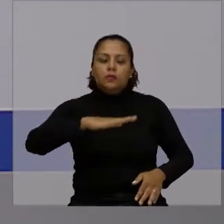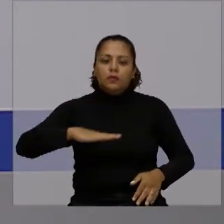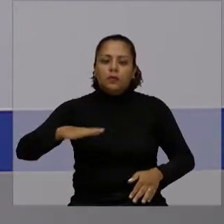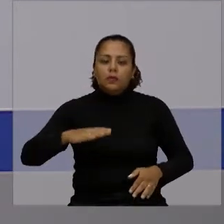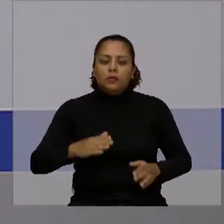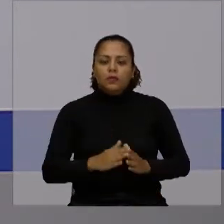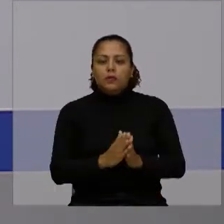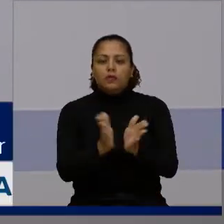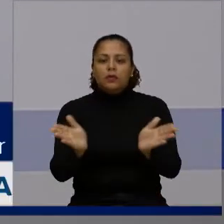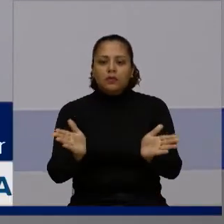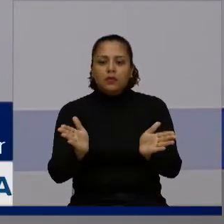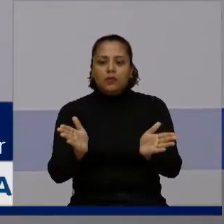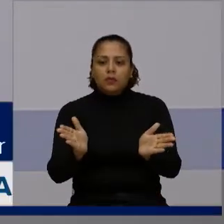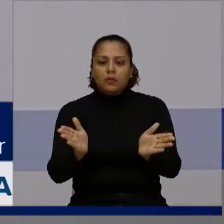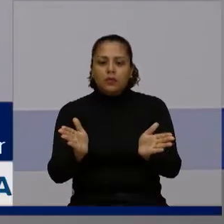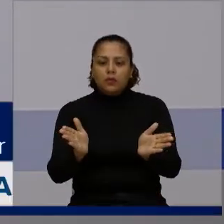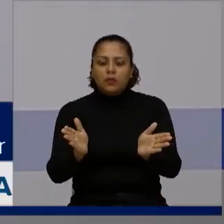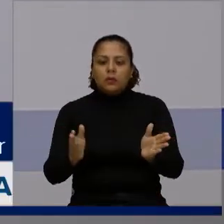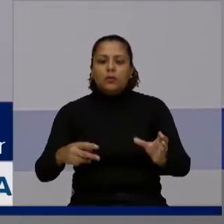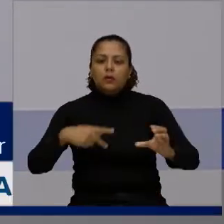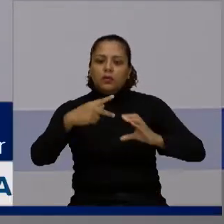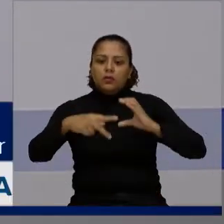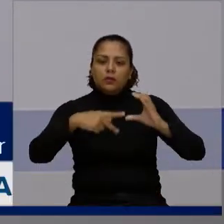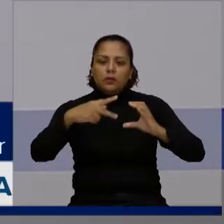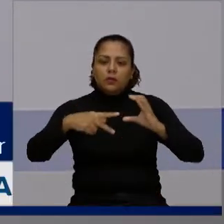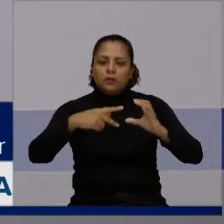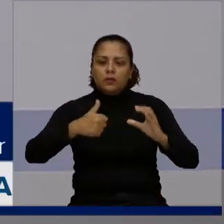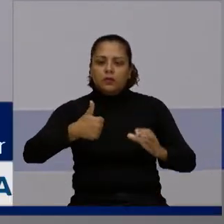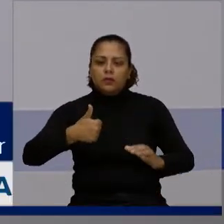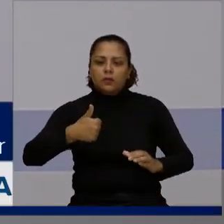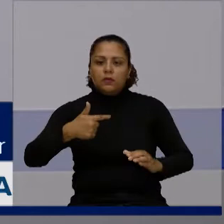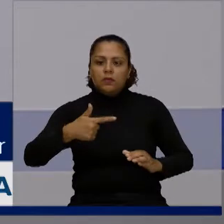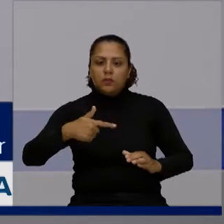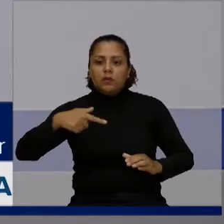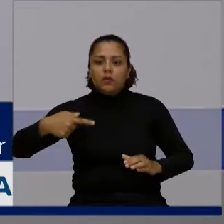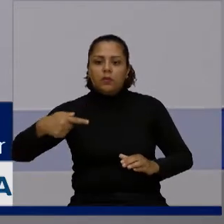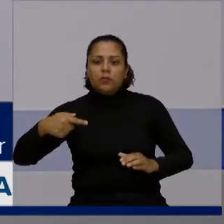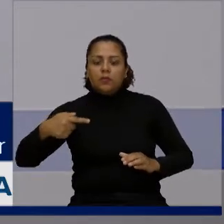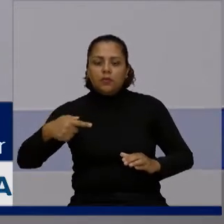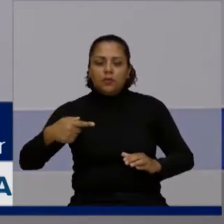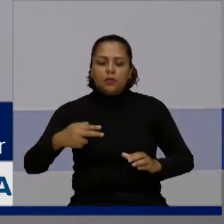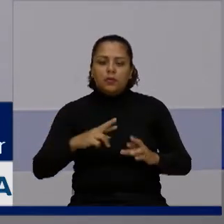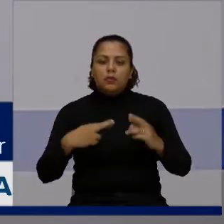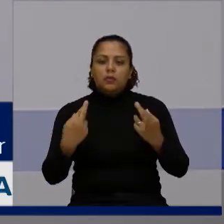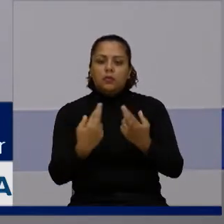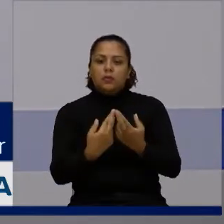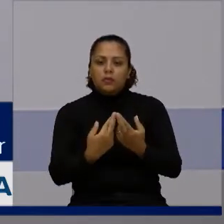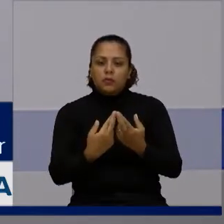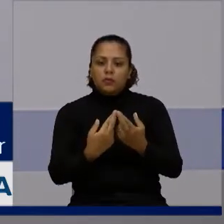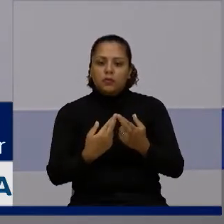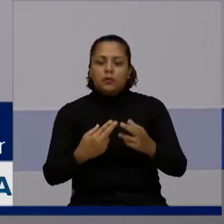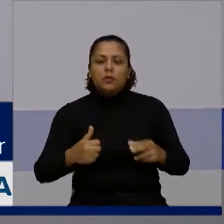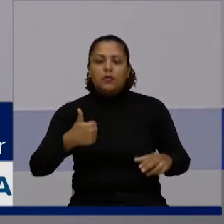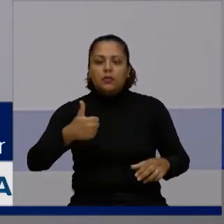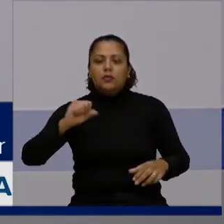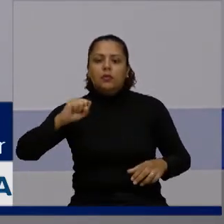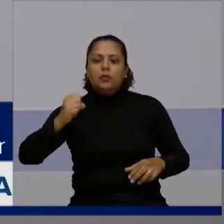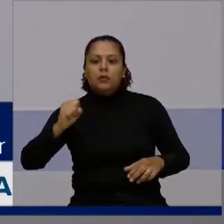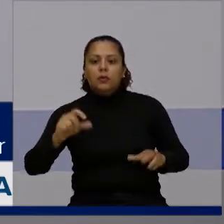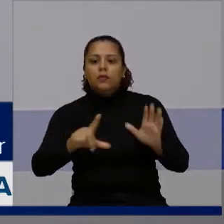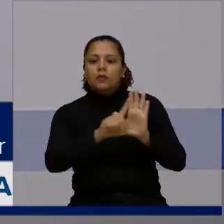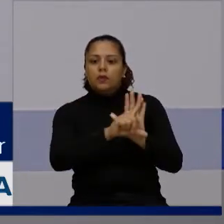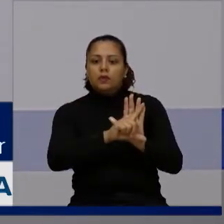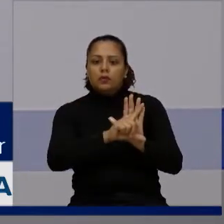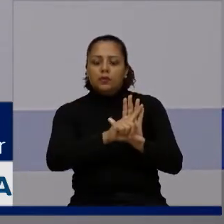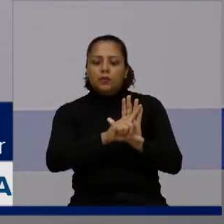sessão ordinária da primeira sessão legislativa da 18ª legislatura. Informa a todos os presentes